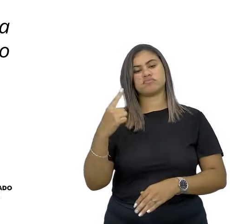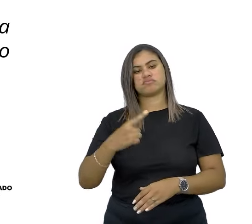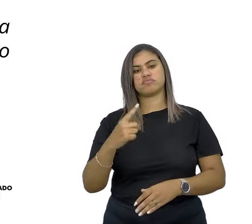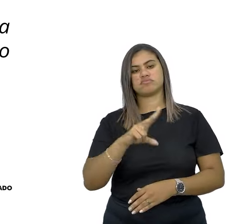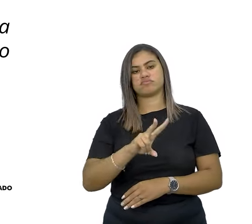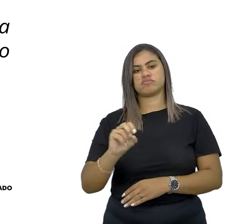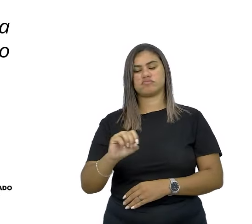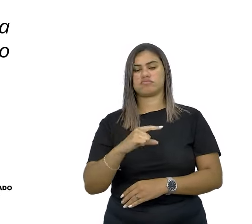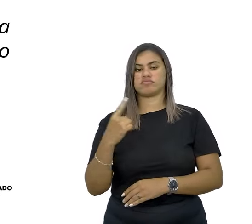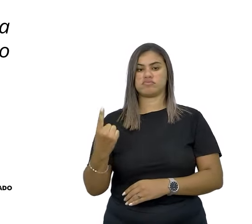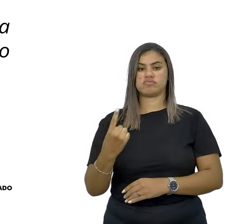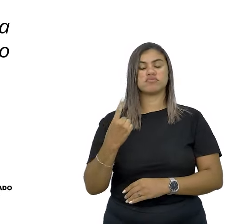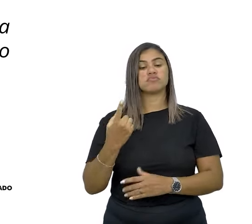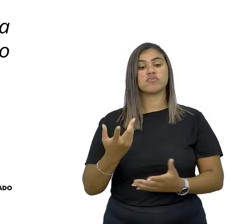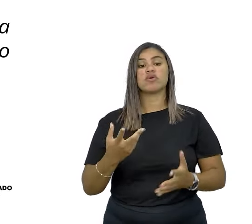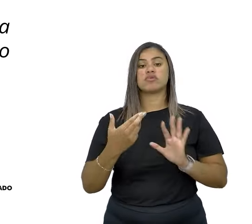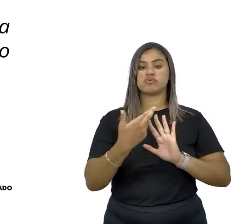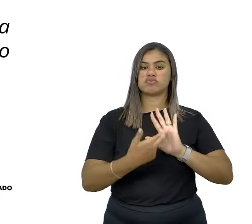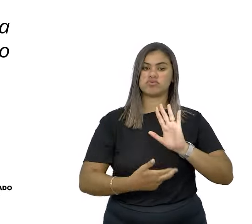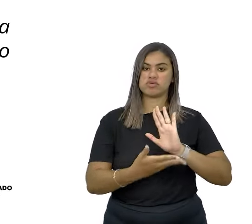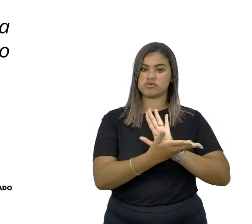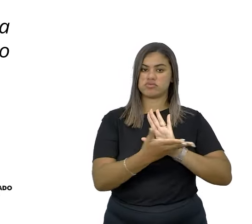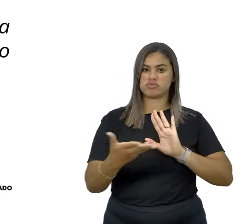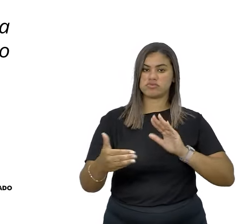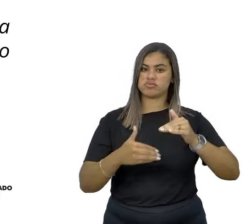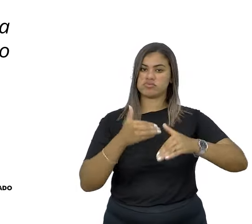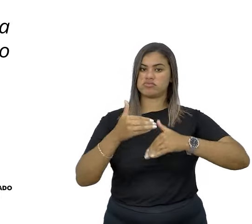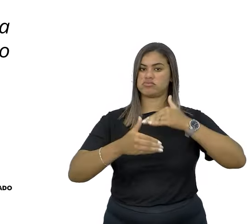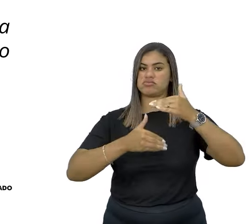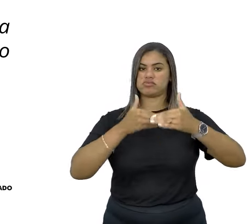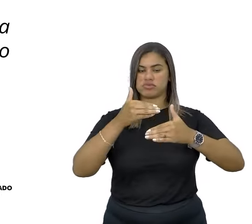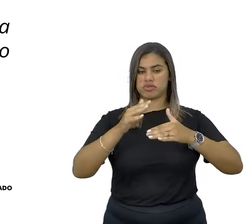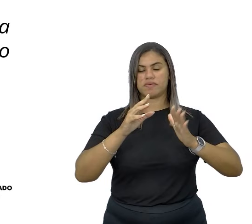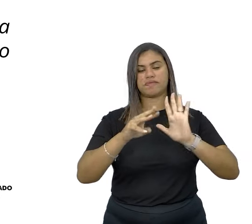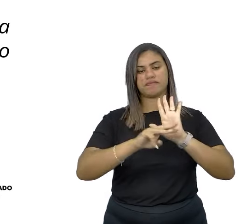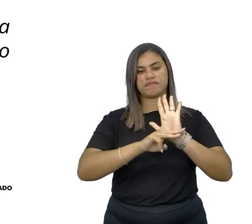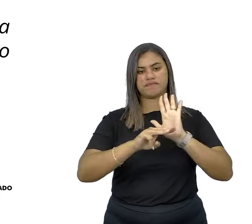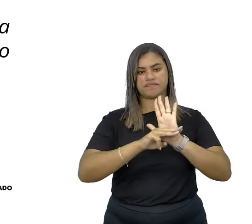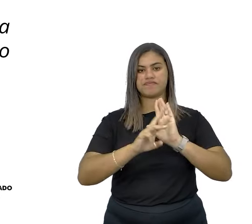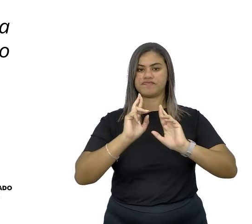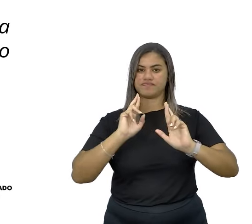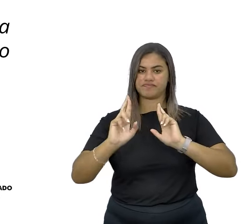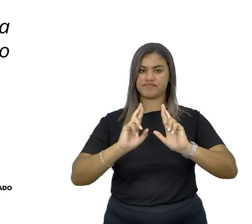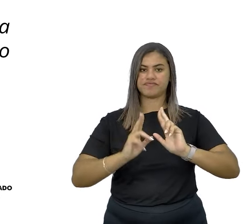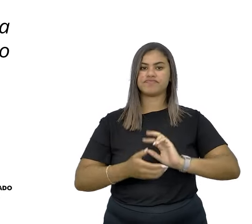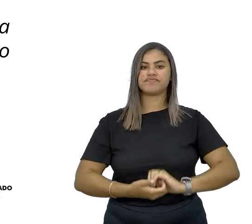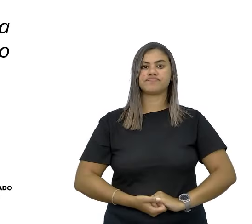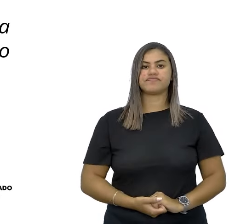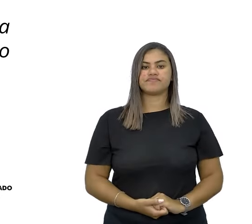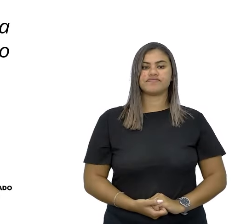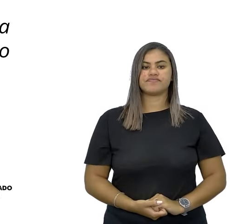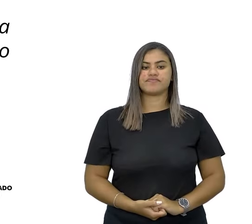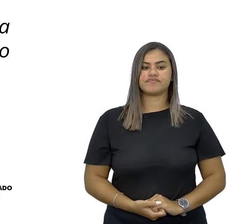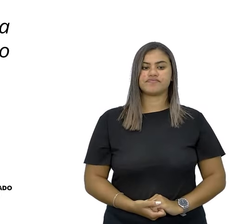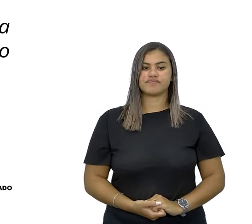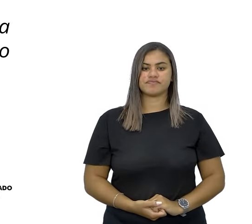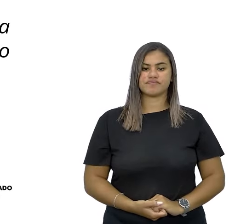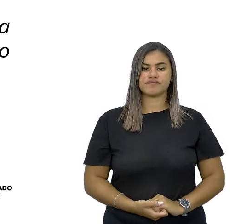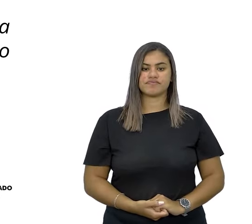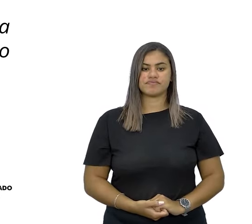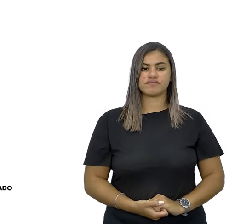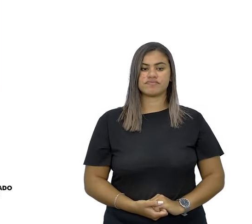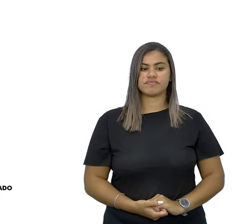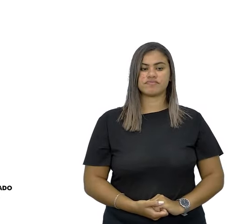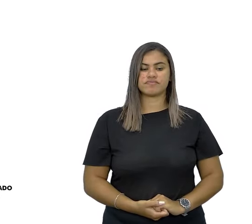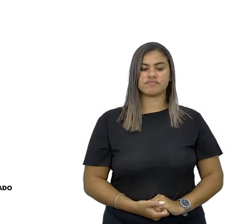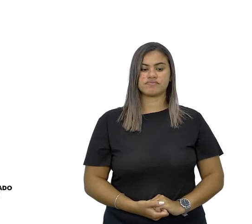Nós vamos propor um roteiro para vocês desenvolverem essa metodologia de resolução de problemas. Bom, pode passar, por